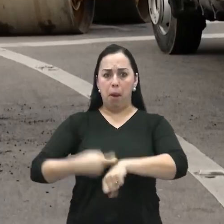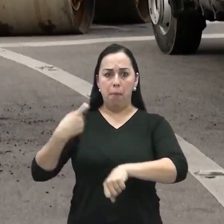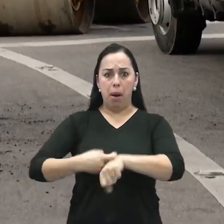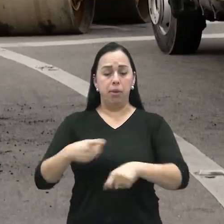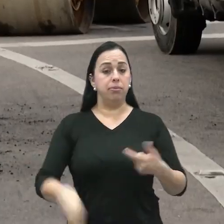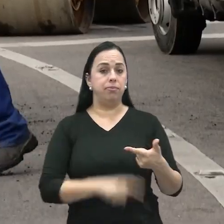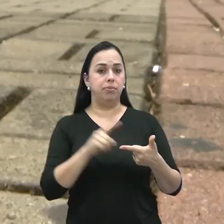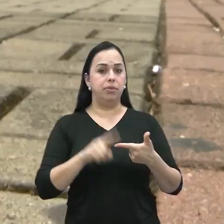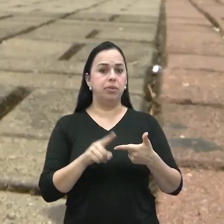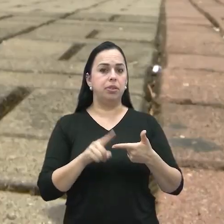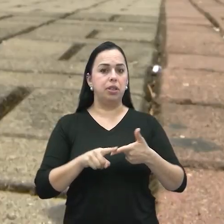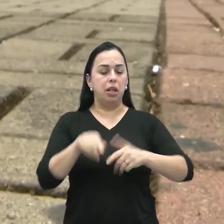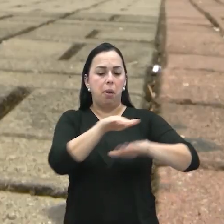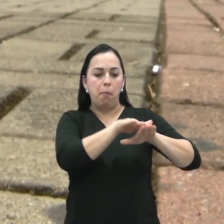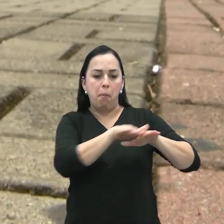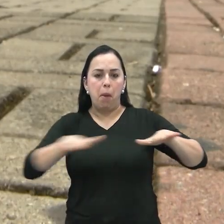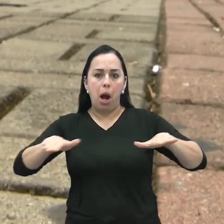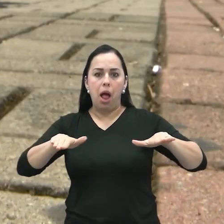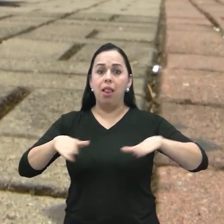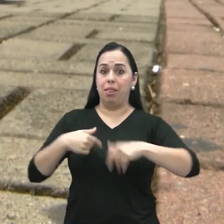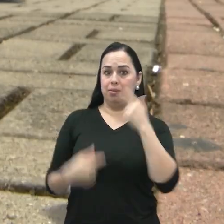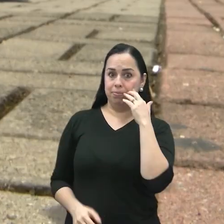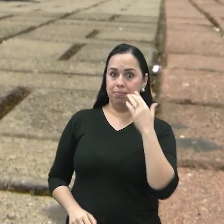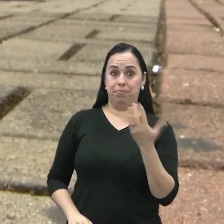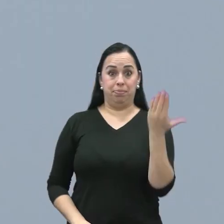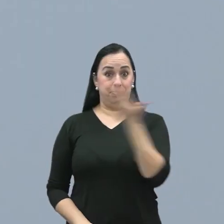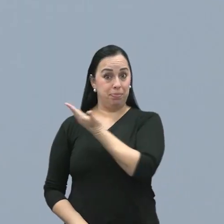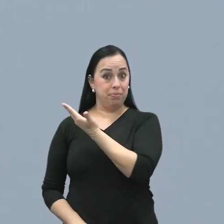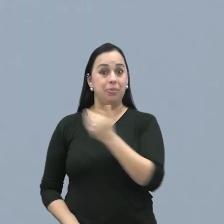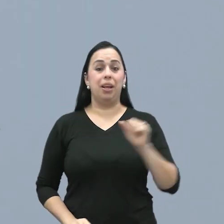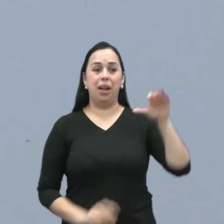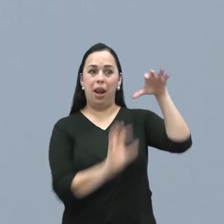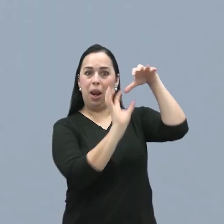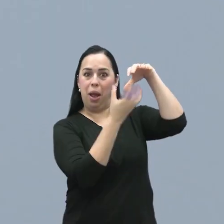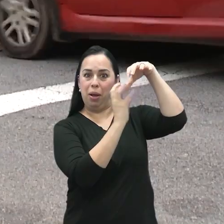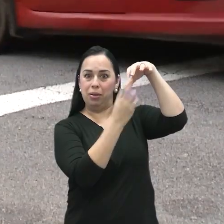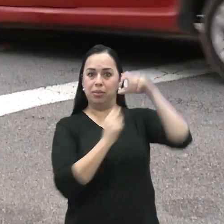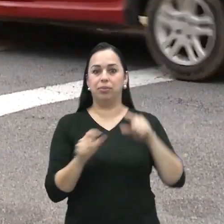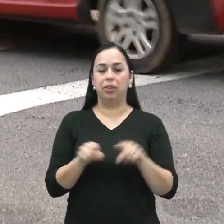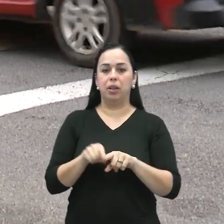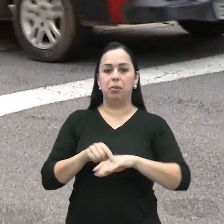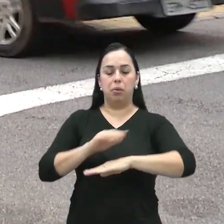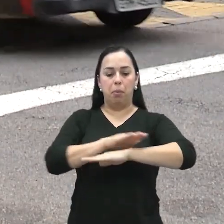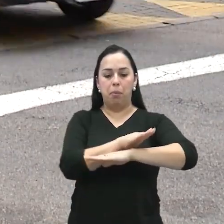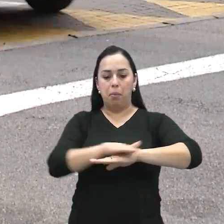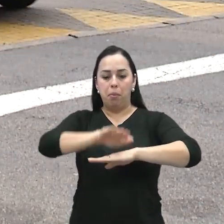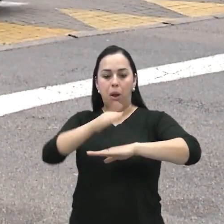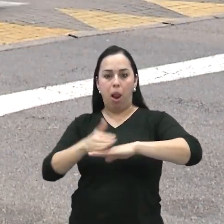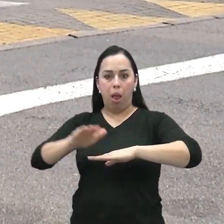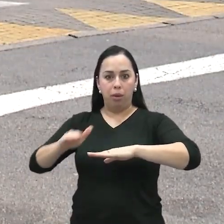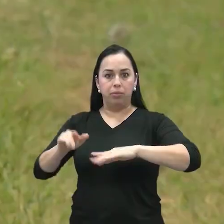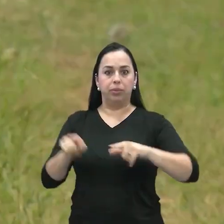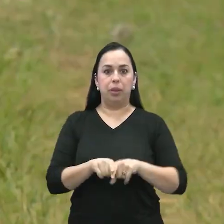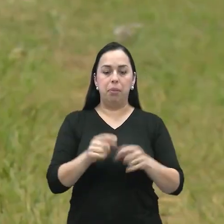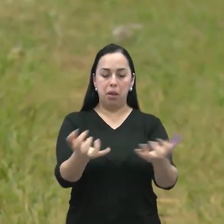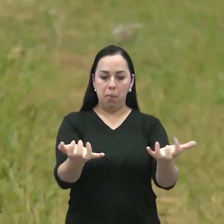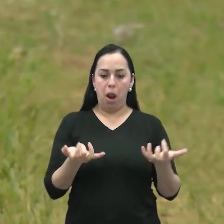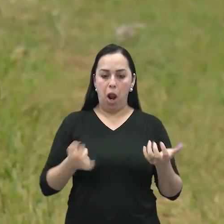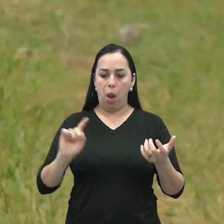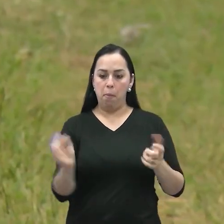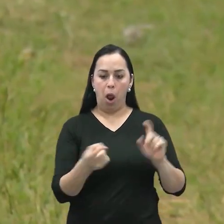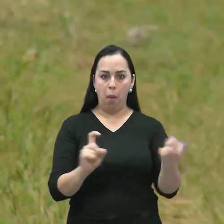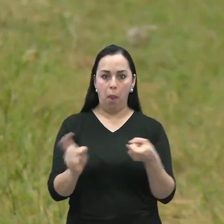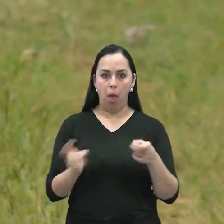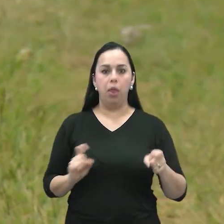pública na cidade, como reparos em calçadas, troca de lâmpadas, instalação de lombofaixas, capina